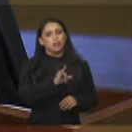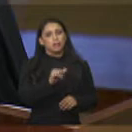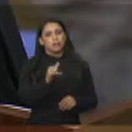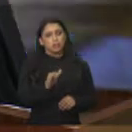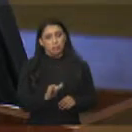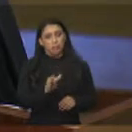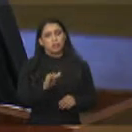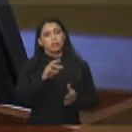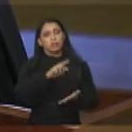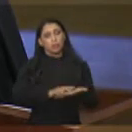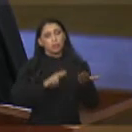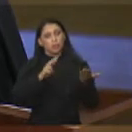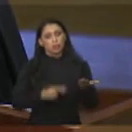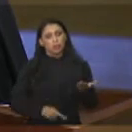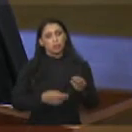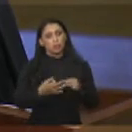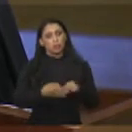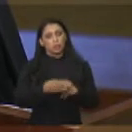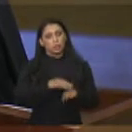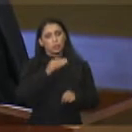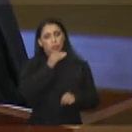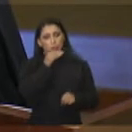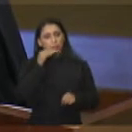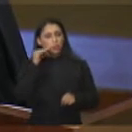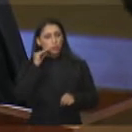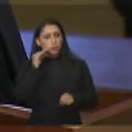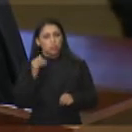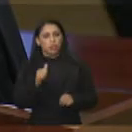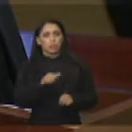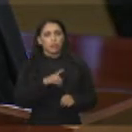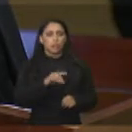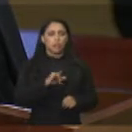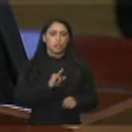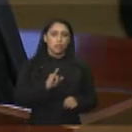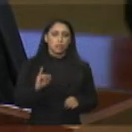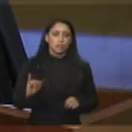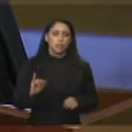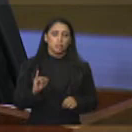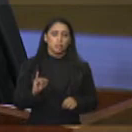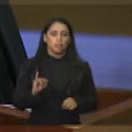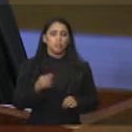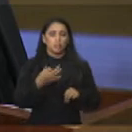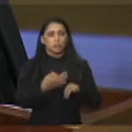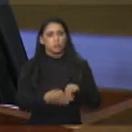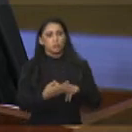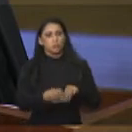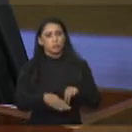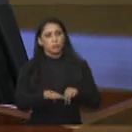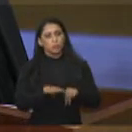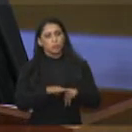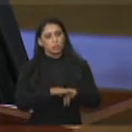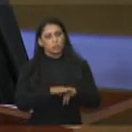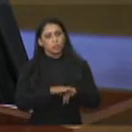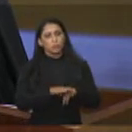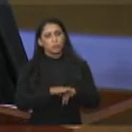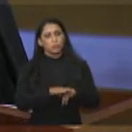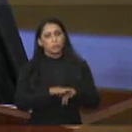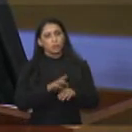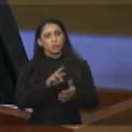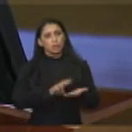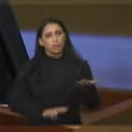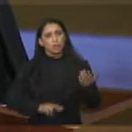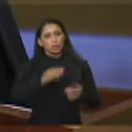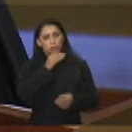1969, relator ministro Marco Aurélio. E ADIM 2950, relator ministro